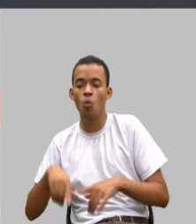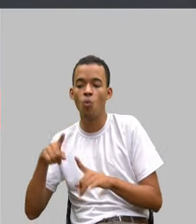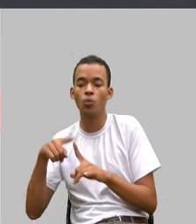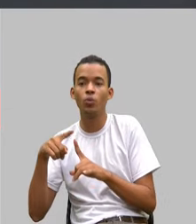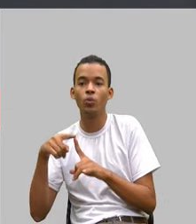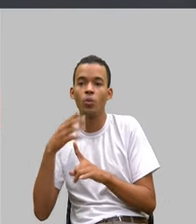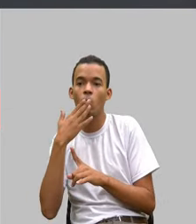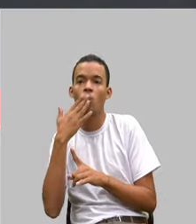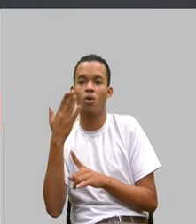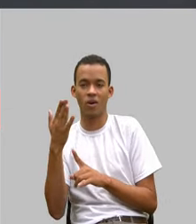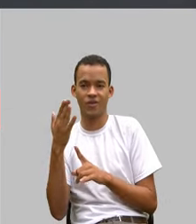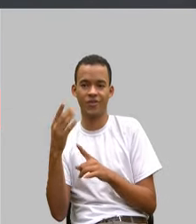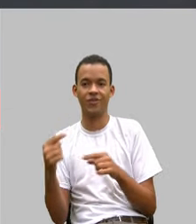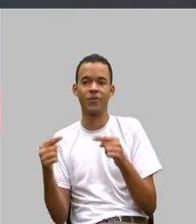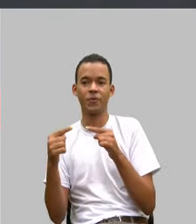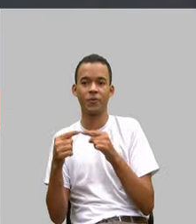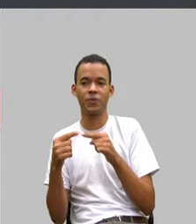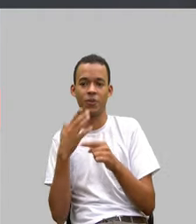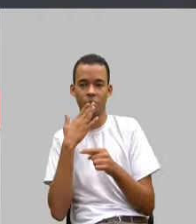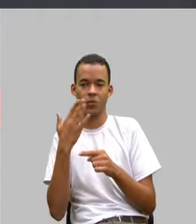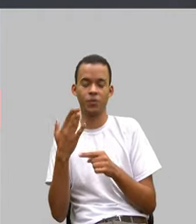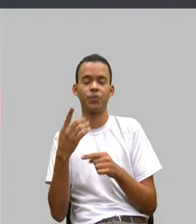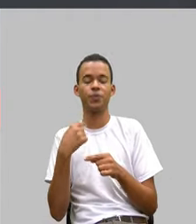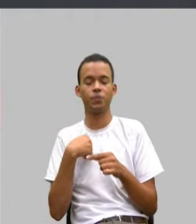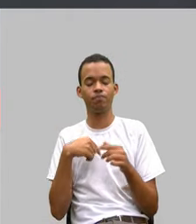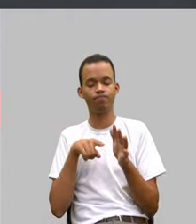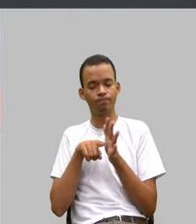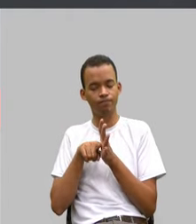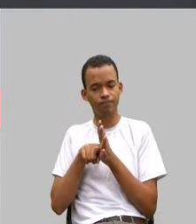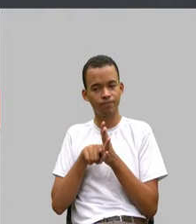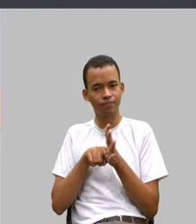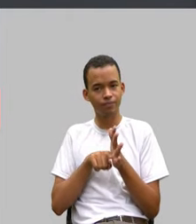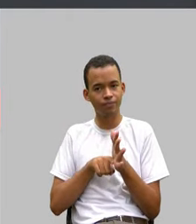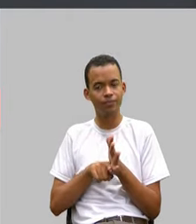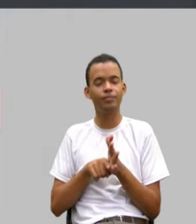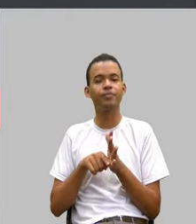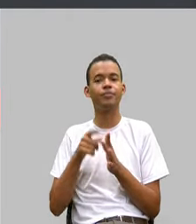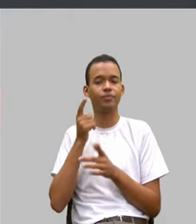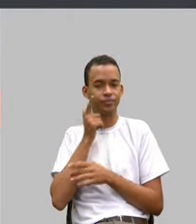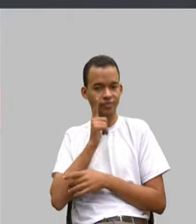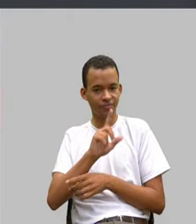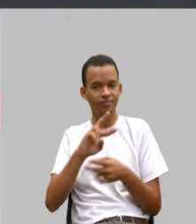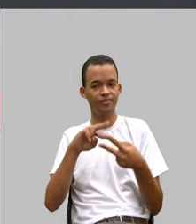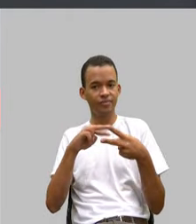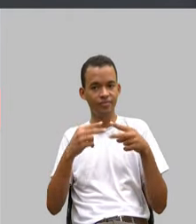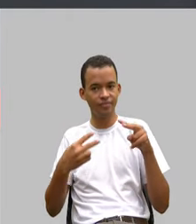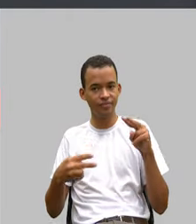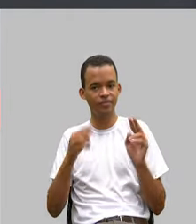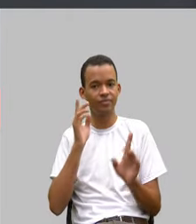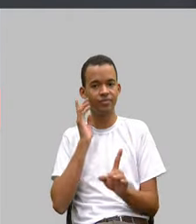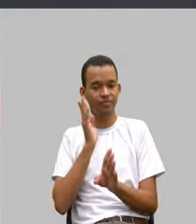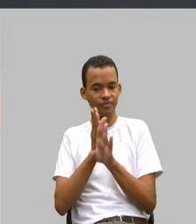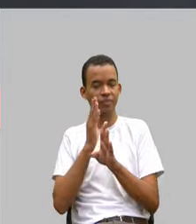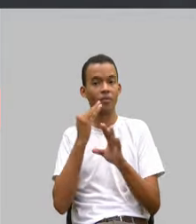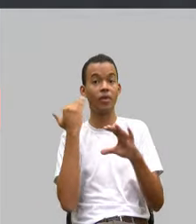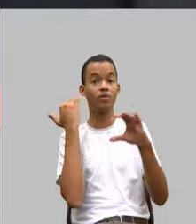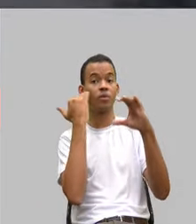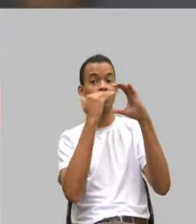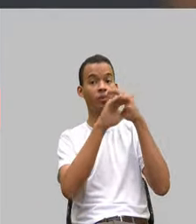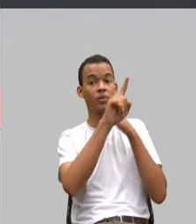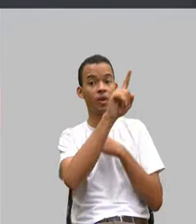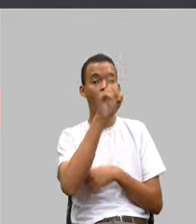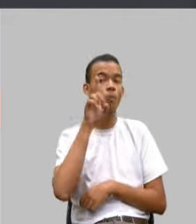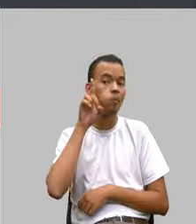organismo então eu eu eu eu consegui fazer um exame mandei pros Estados Unidos veio